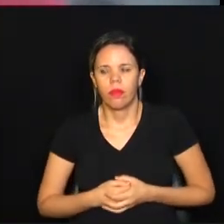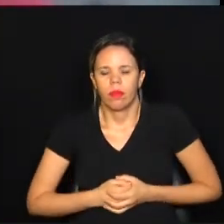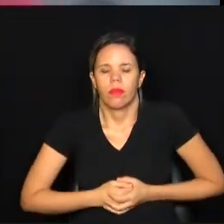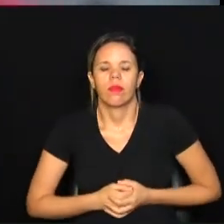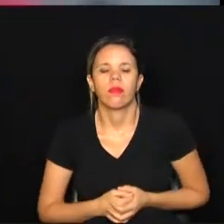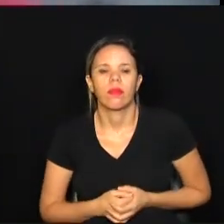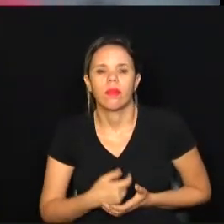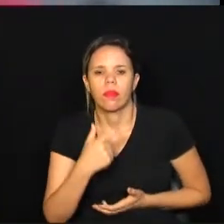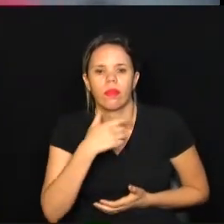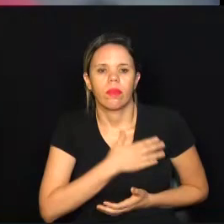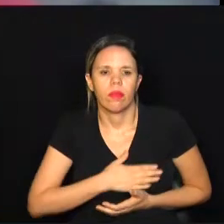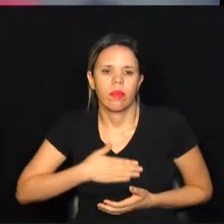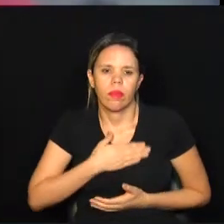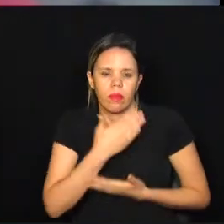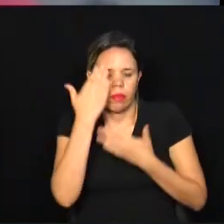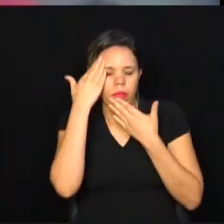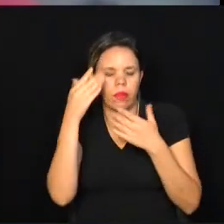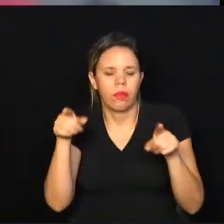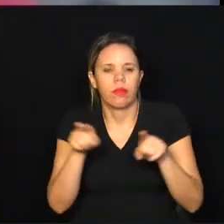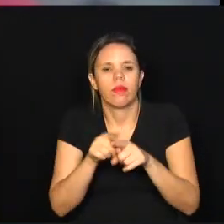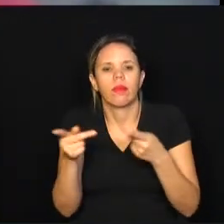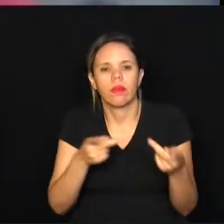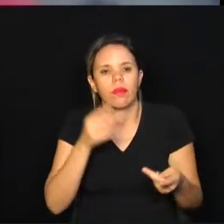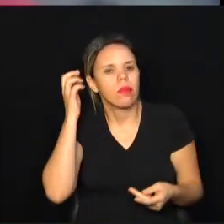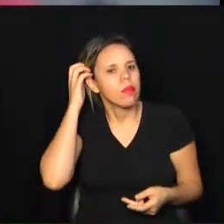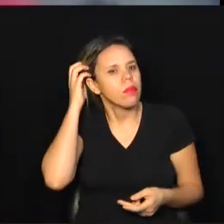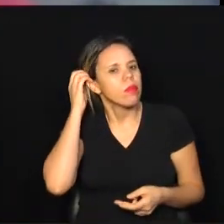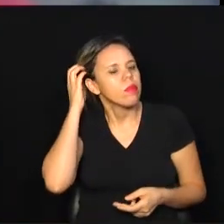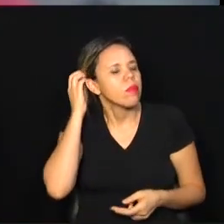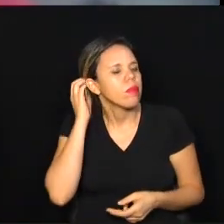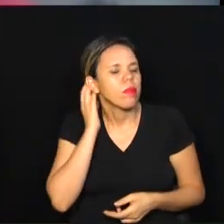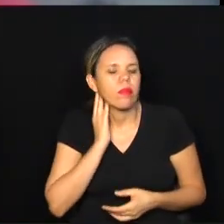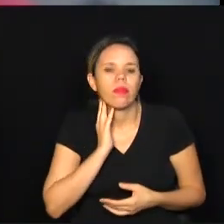Eu gostaria de agradecer também o convite, né,